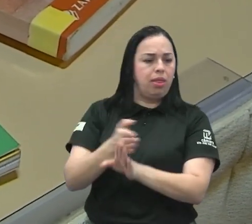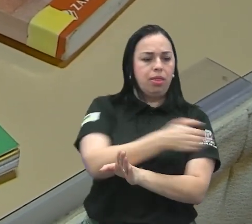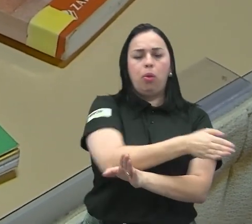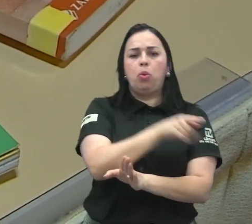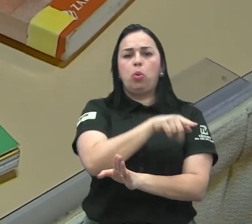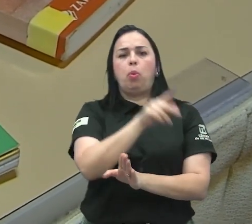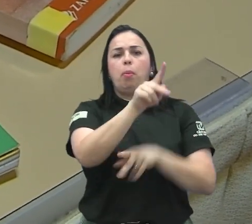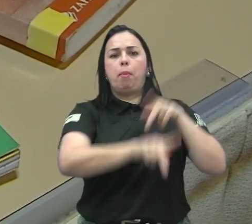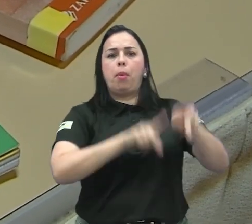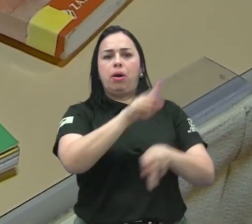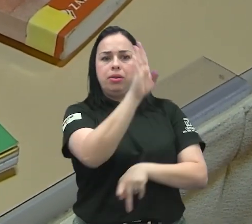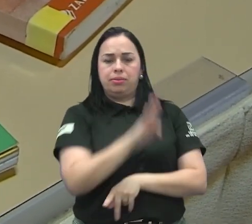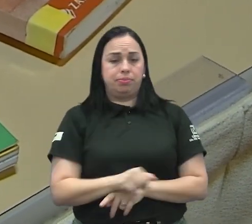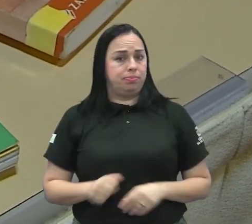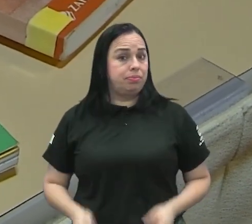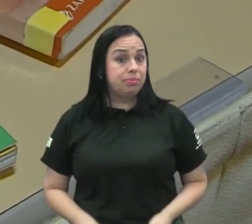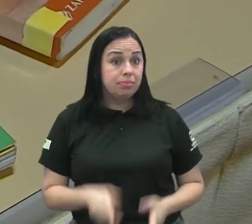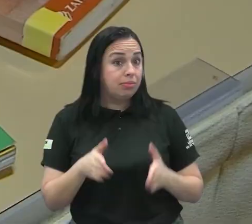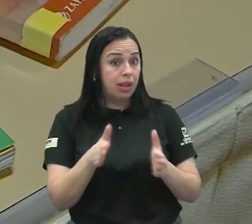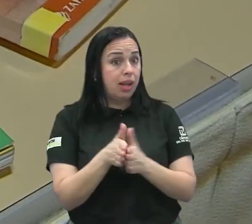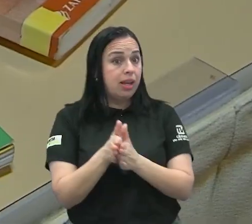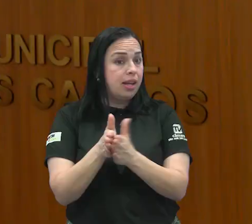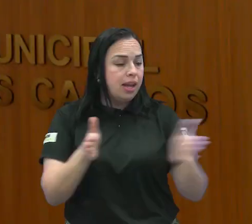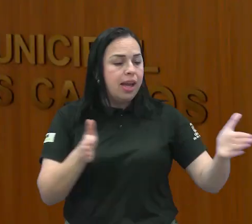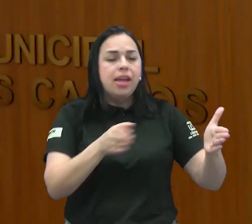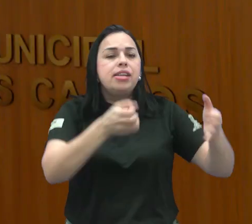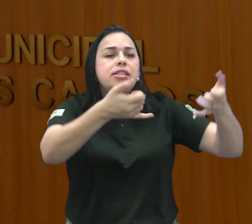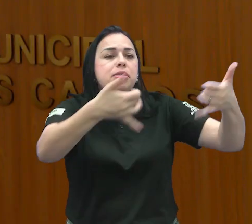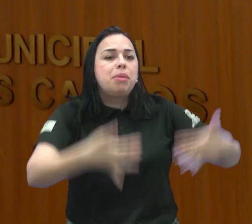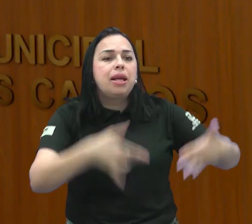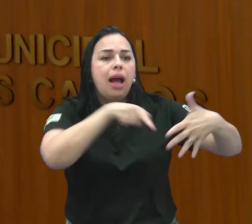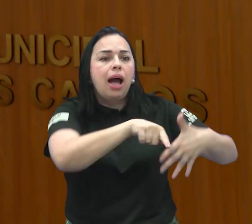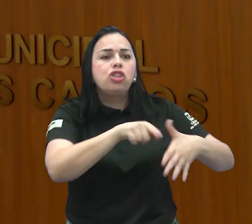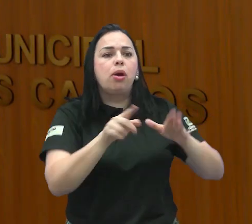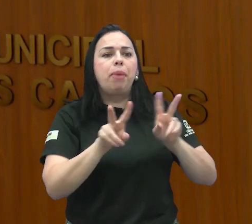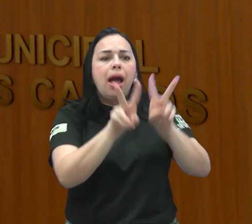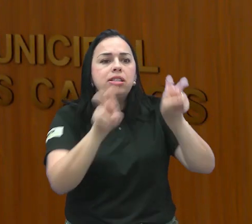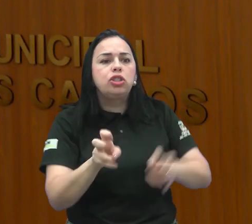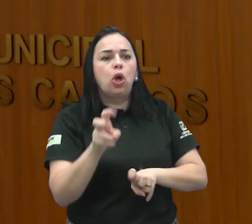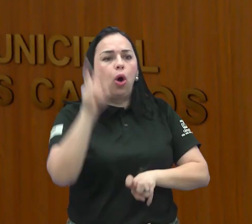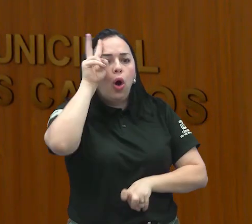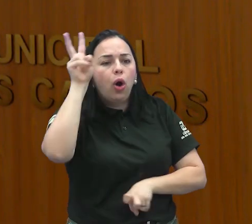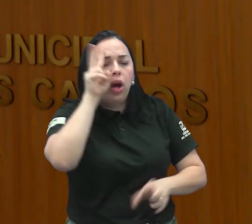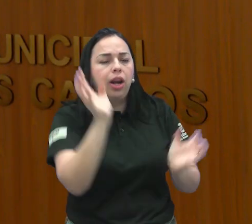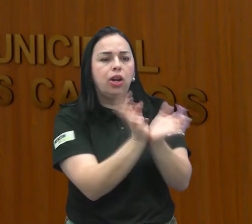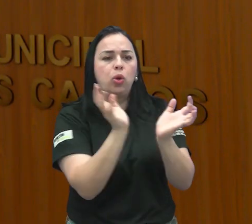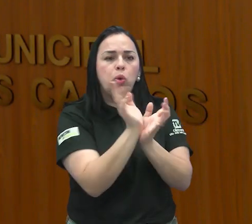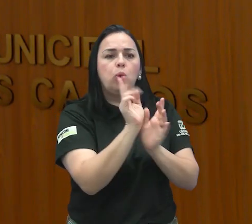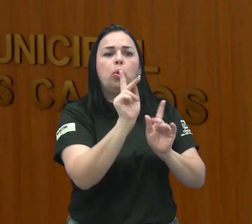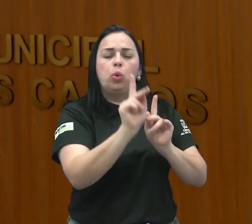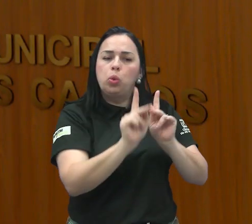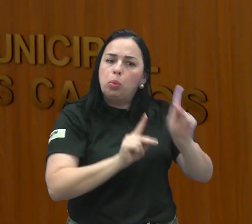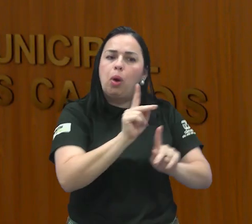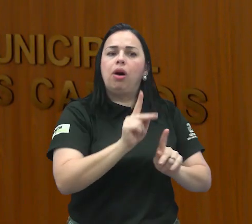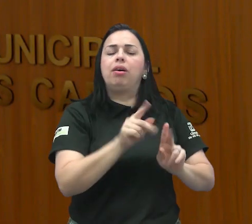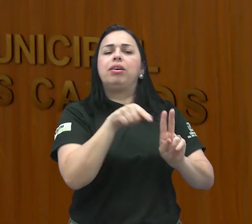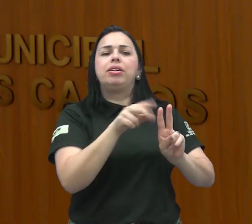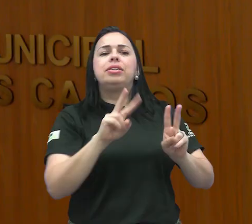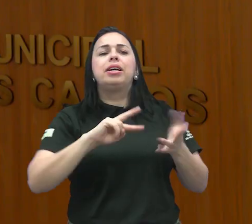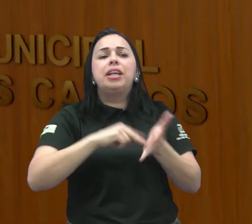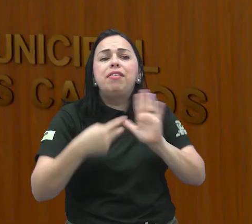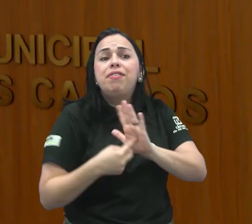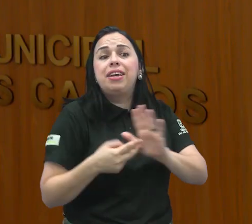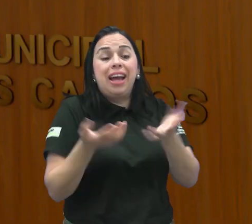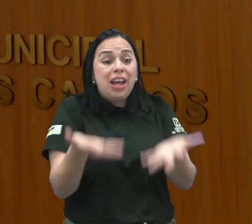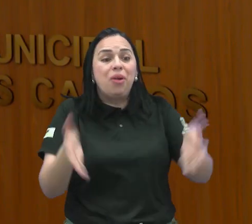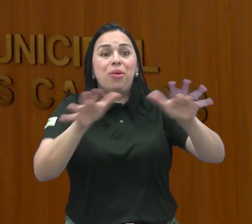da identidade cultural das origens brasileiras. Decolonialismo é um exercício de inclusão. Inclusão social,